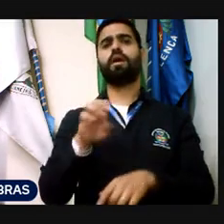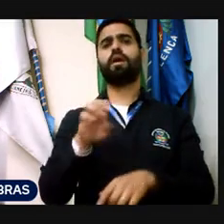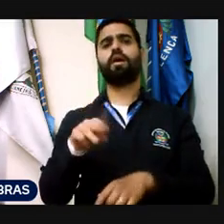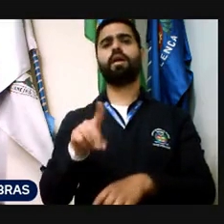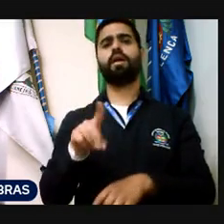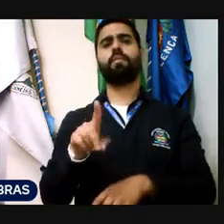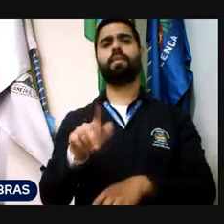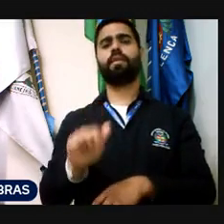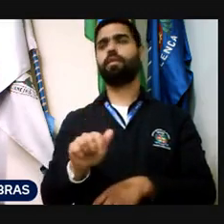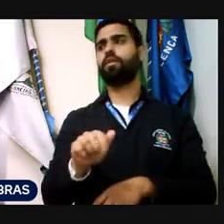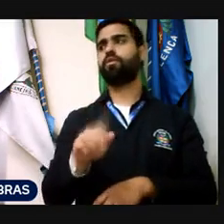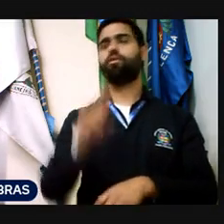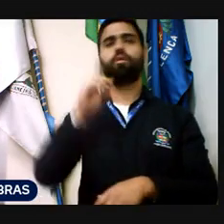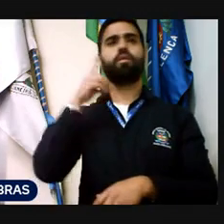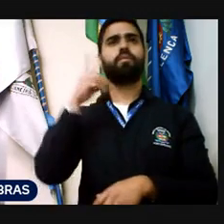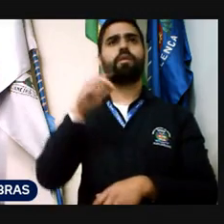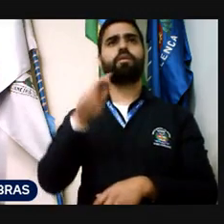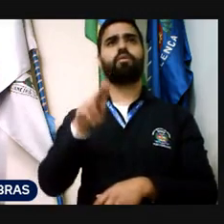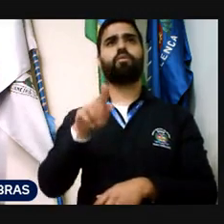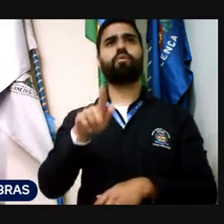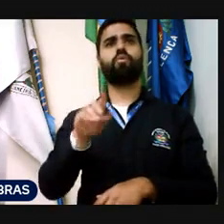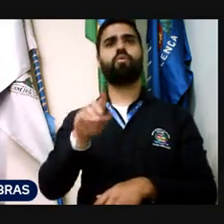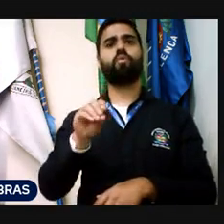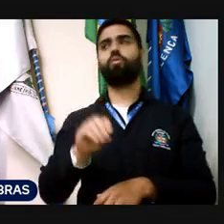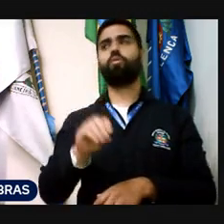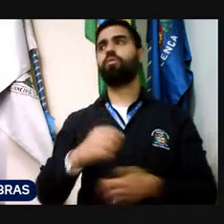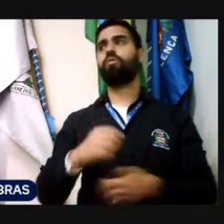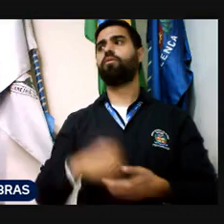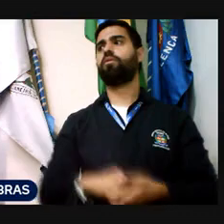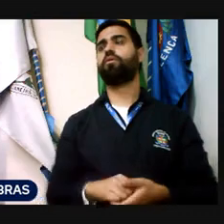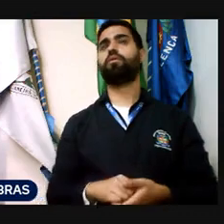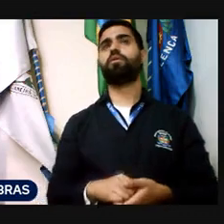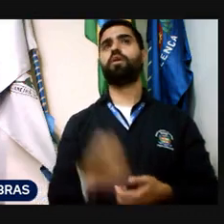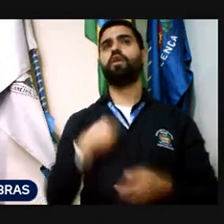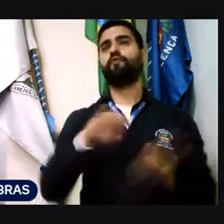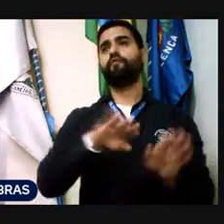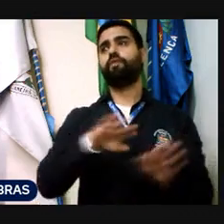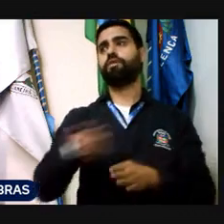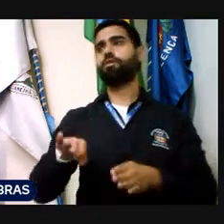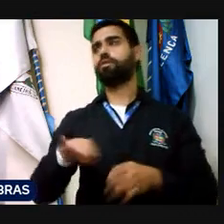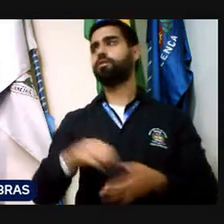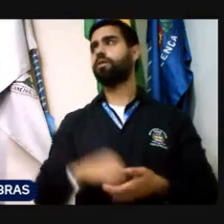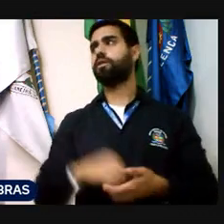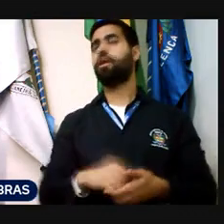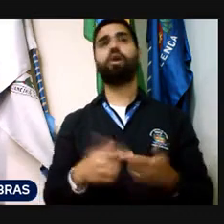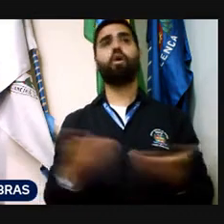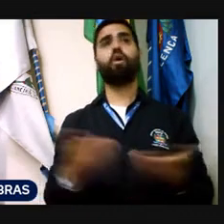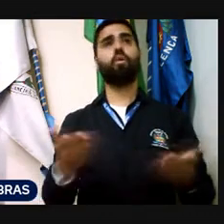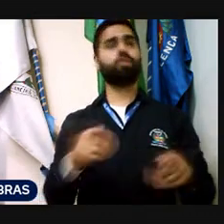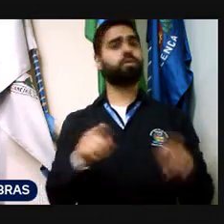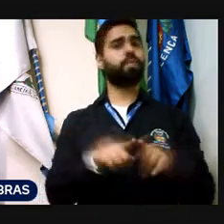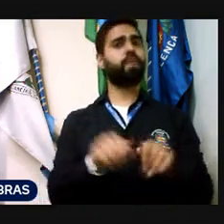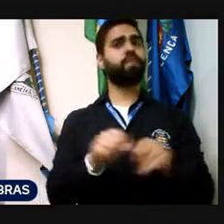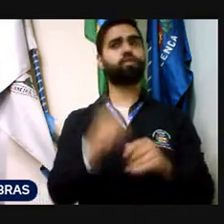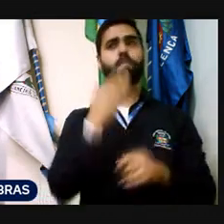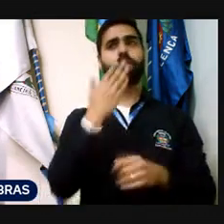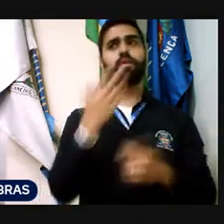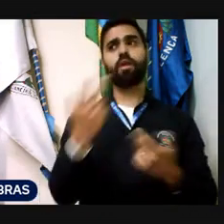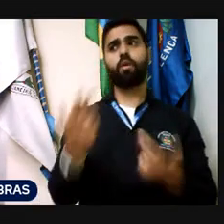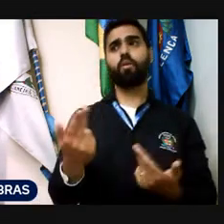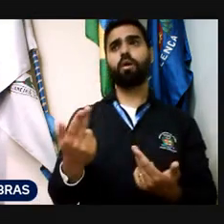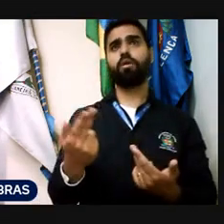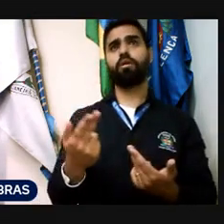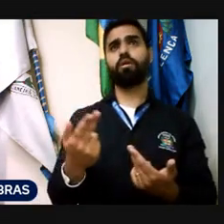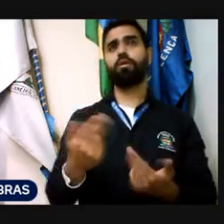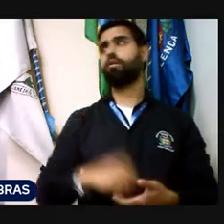Leal. Então, eu vou fazer a retirada por conta de que hoje ele entra com o mesmo pedido a respeito